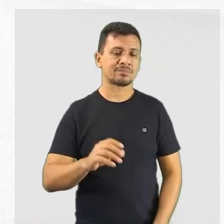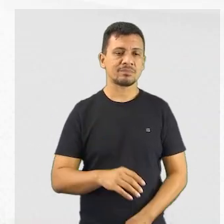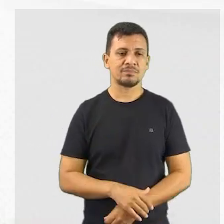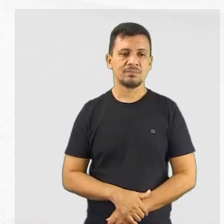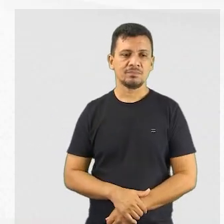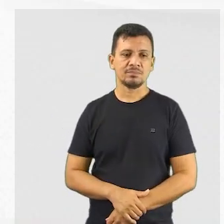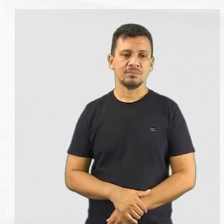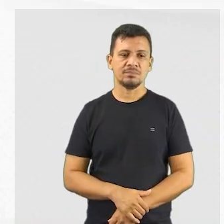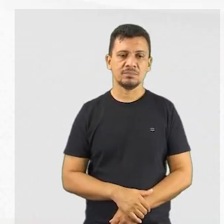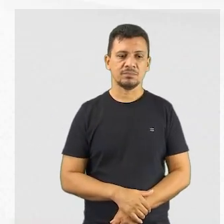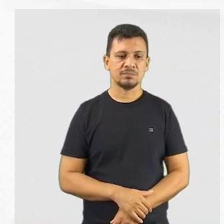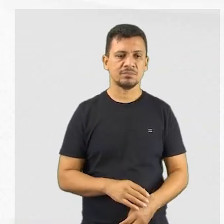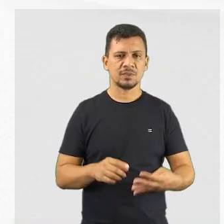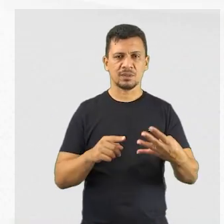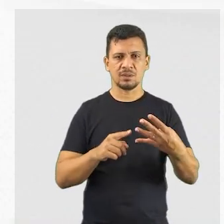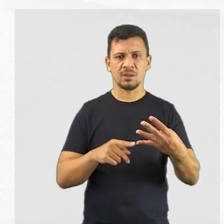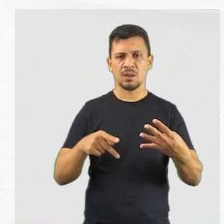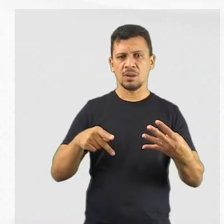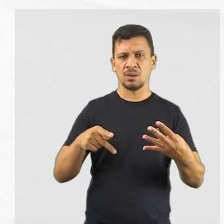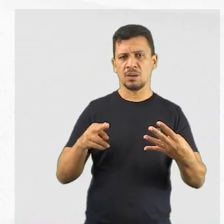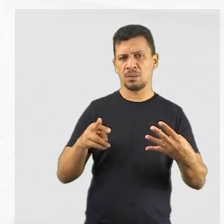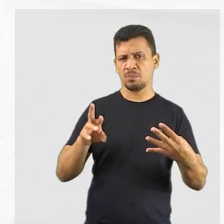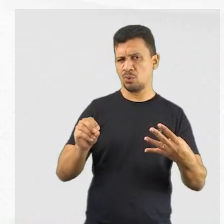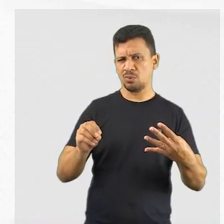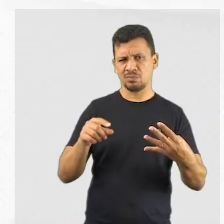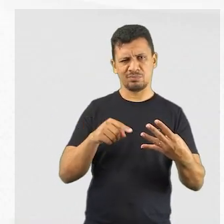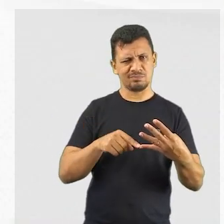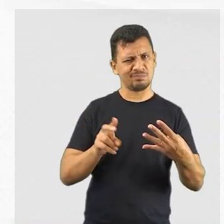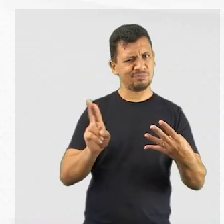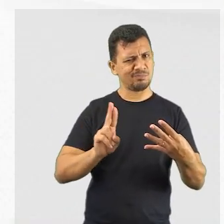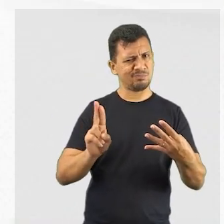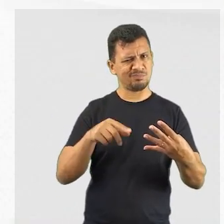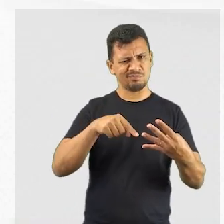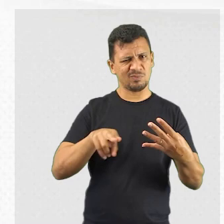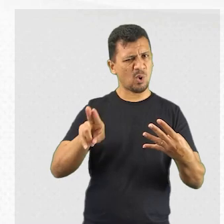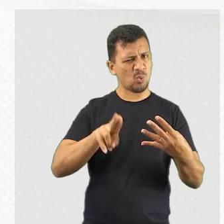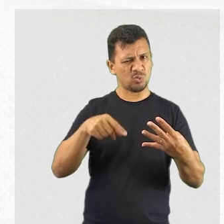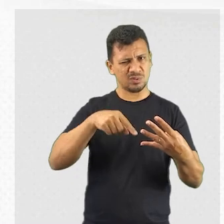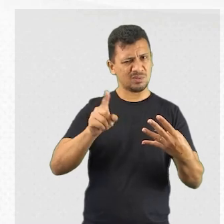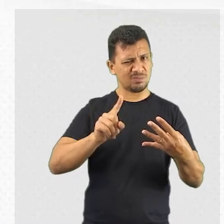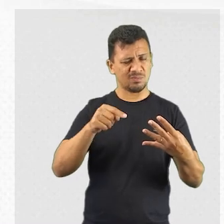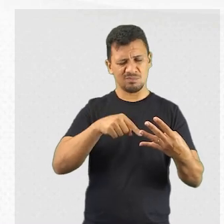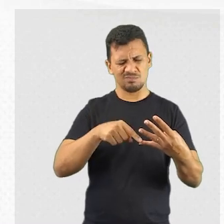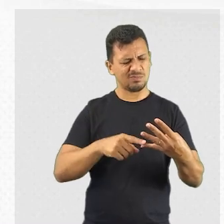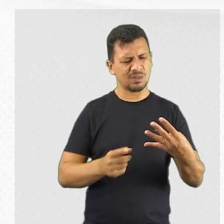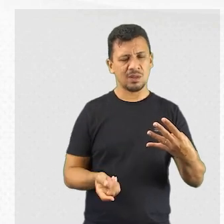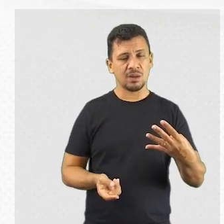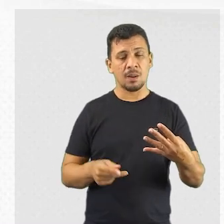heterozigose. Gene puro, a gente não utiliza muito essa palavra, a gente fala mais quando ele